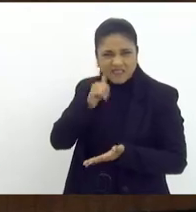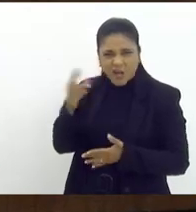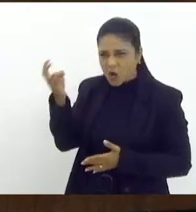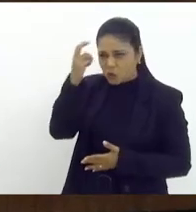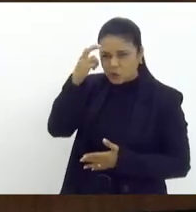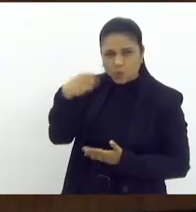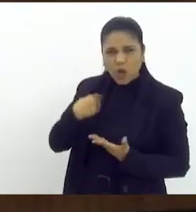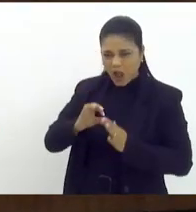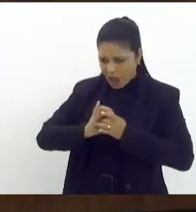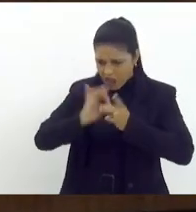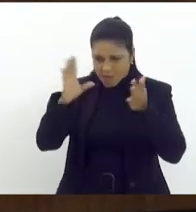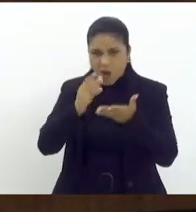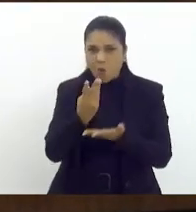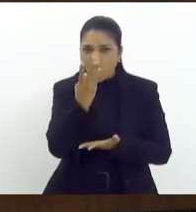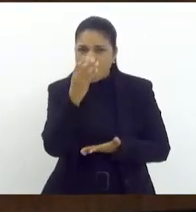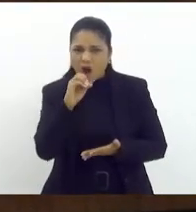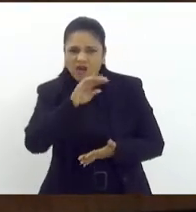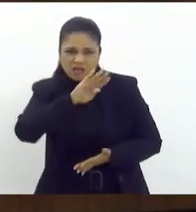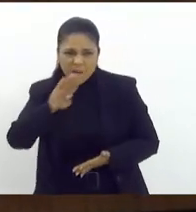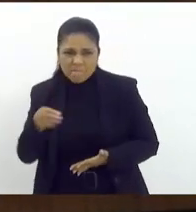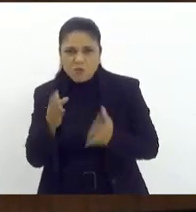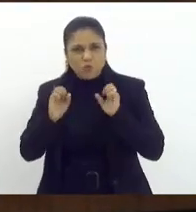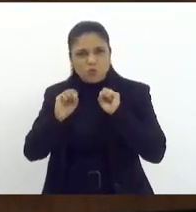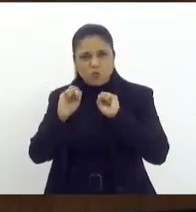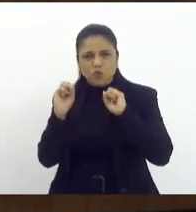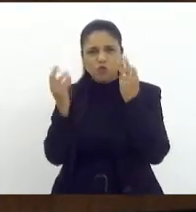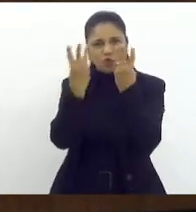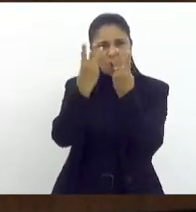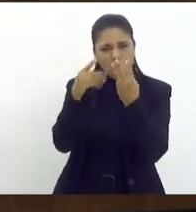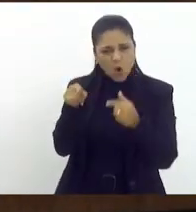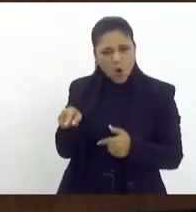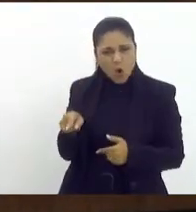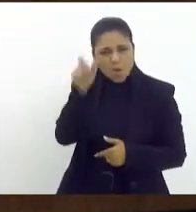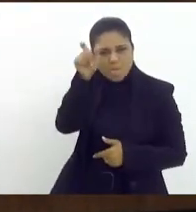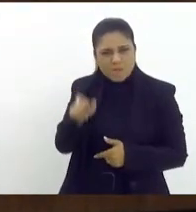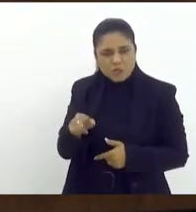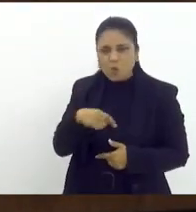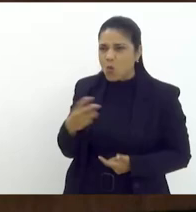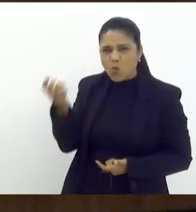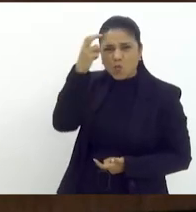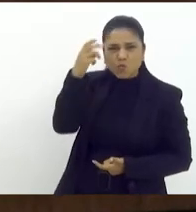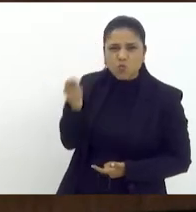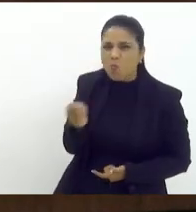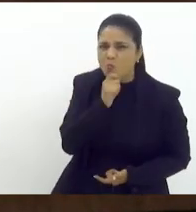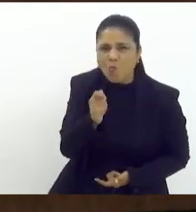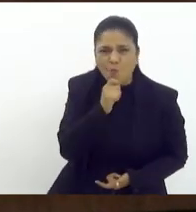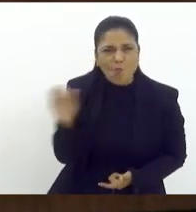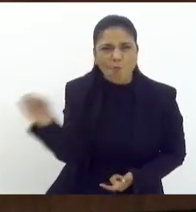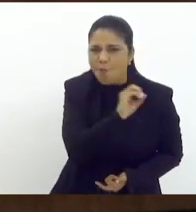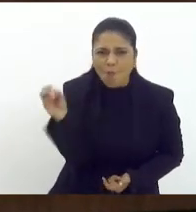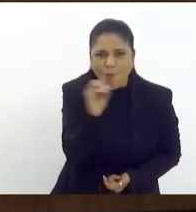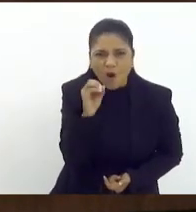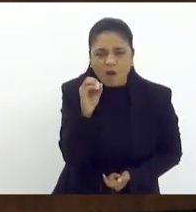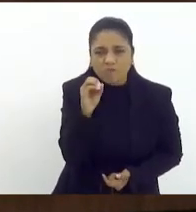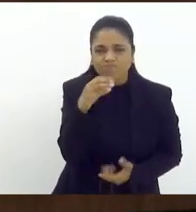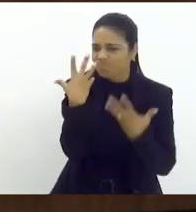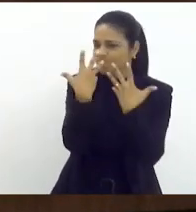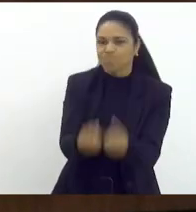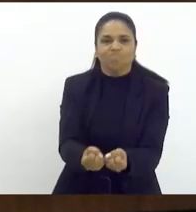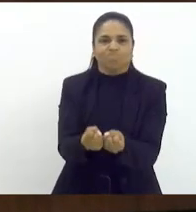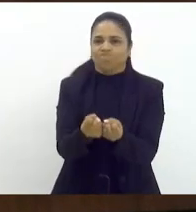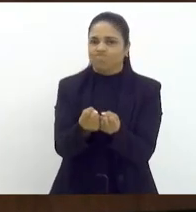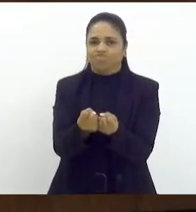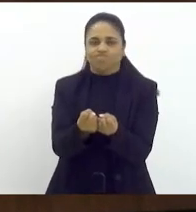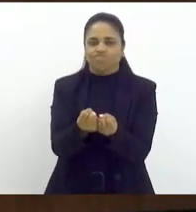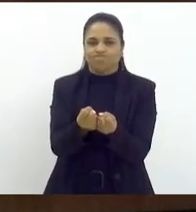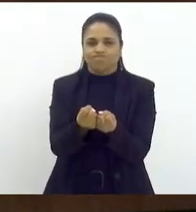mil reais para um show de uma pessoa que não tem cultura nenhuma é inadmissível eu